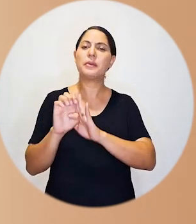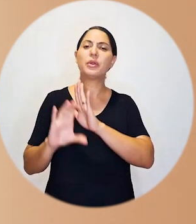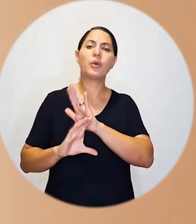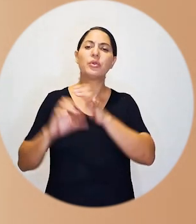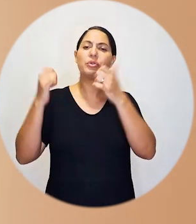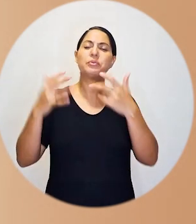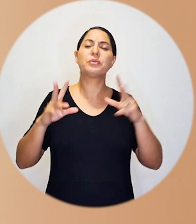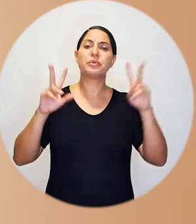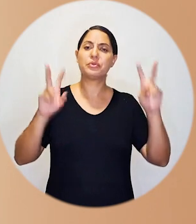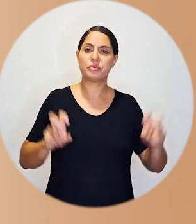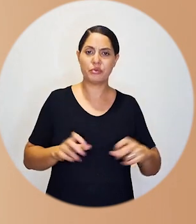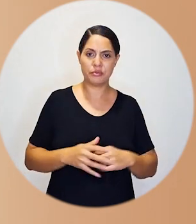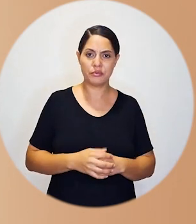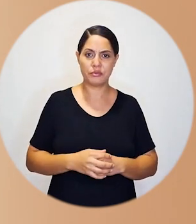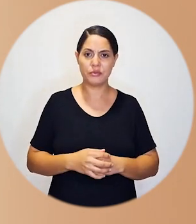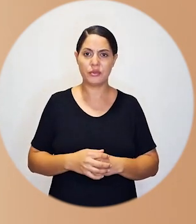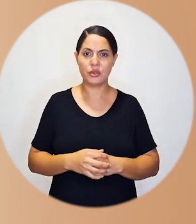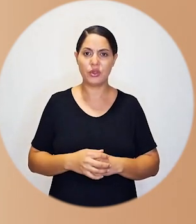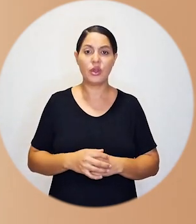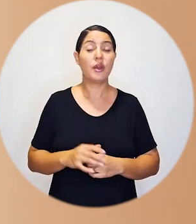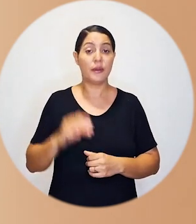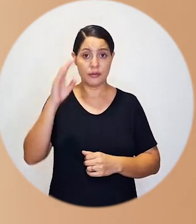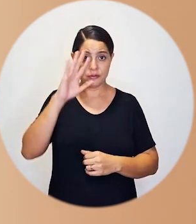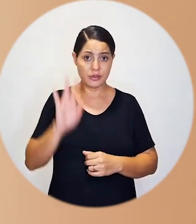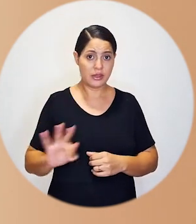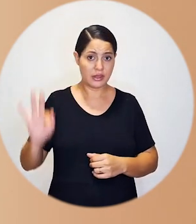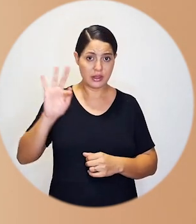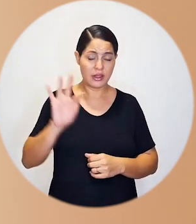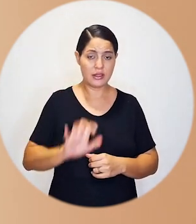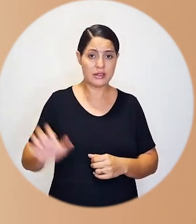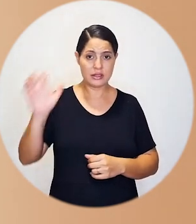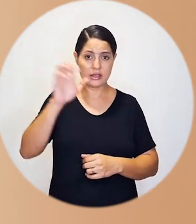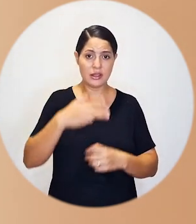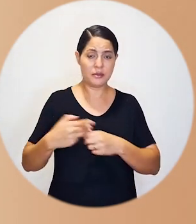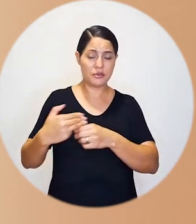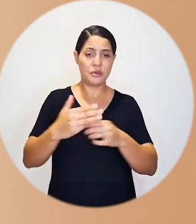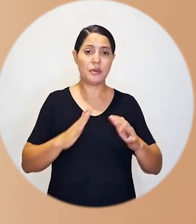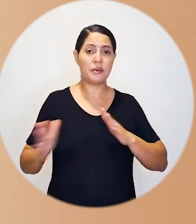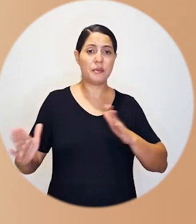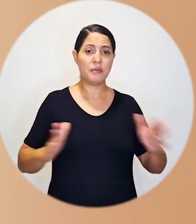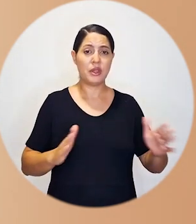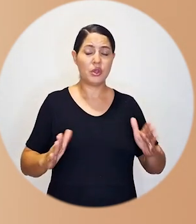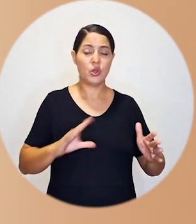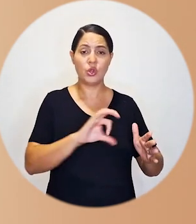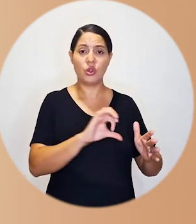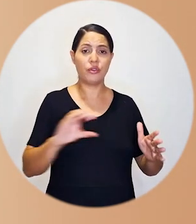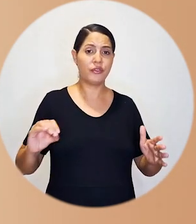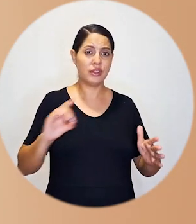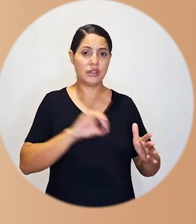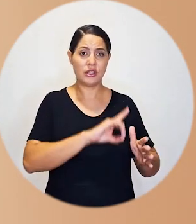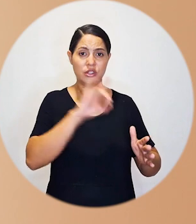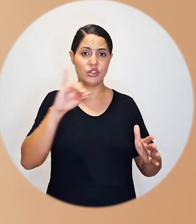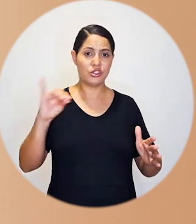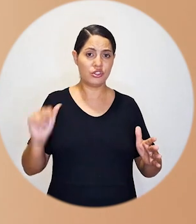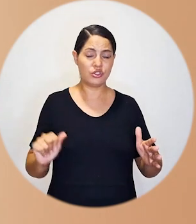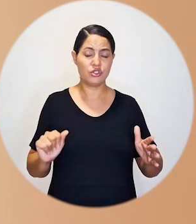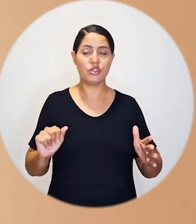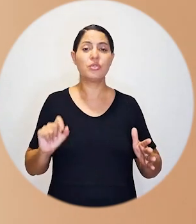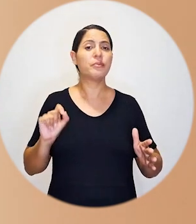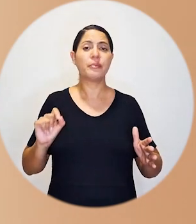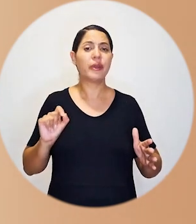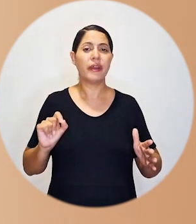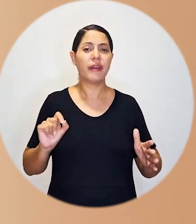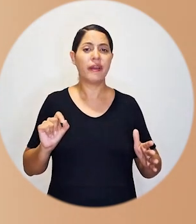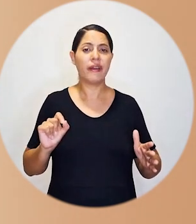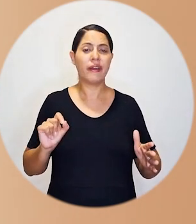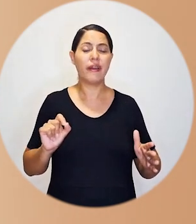entes federados tinham um prazo máximo de 90 dias para alterar o valor das requisições de